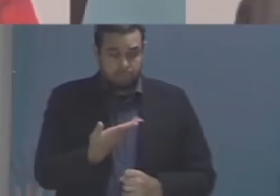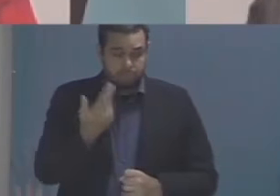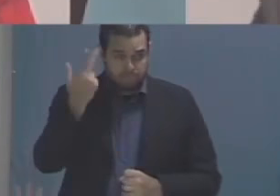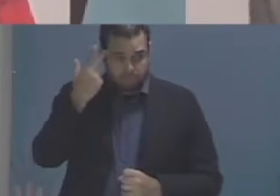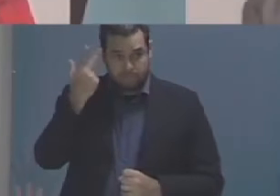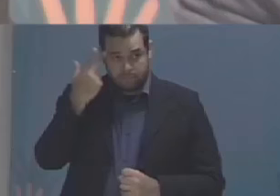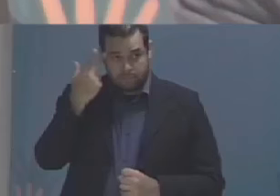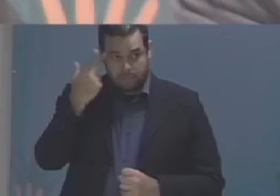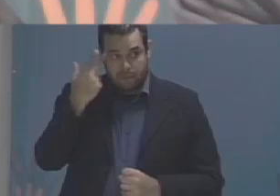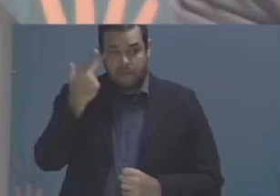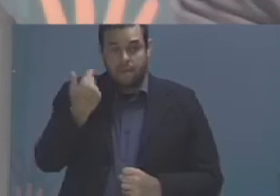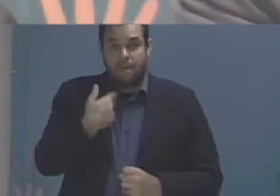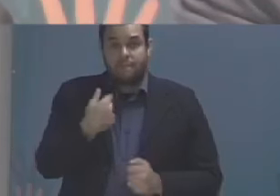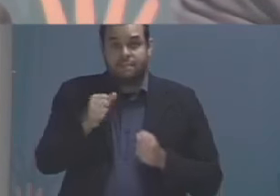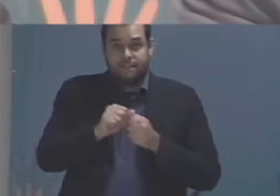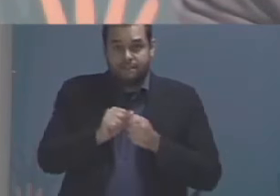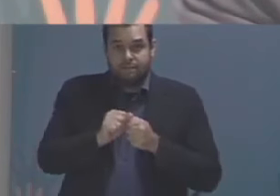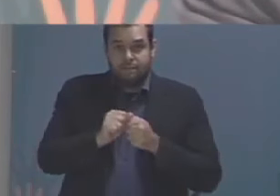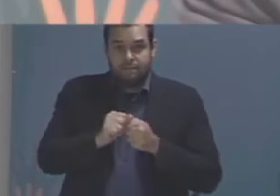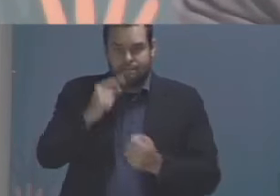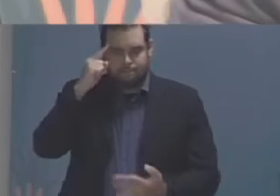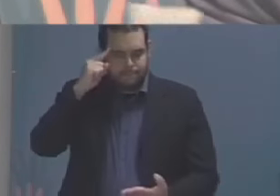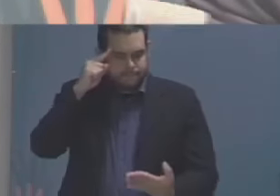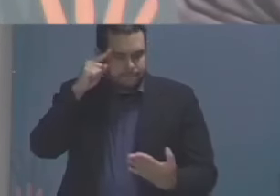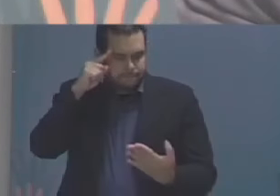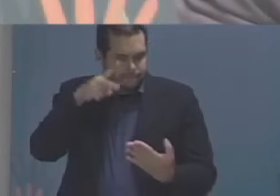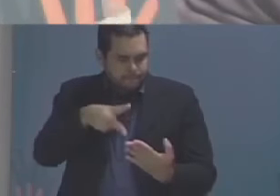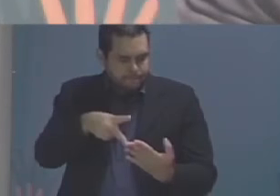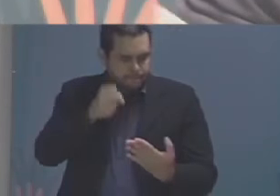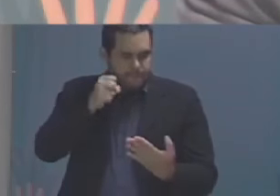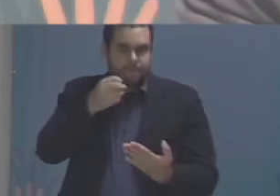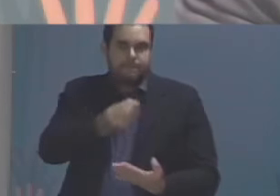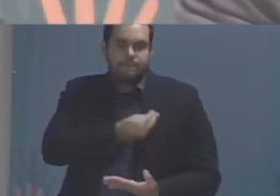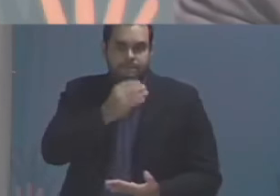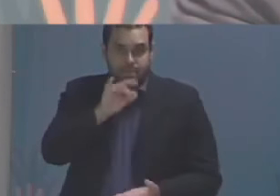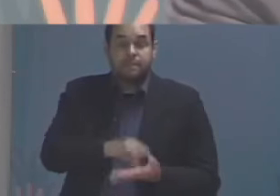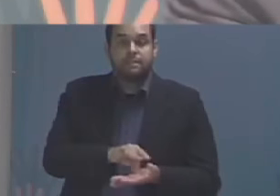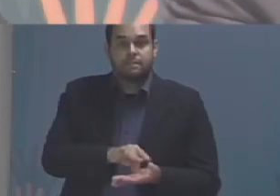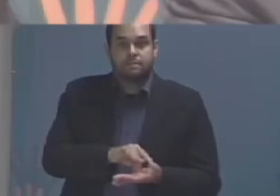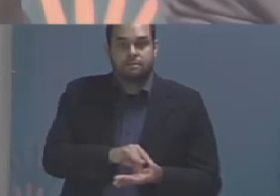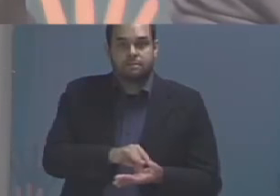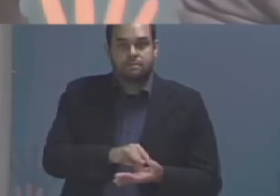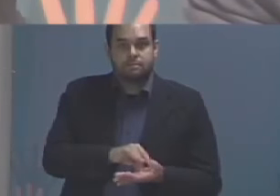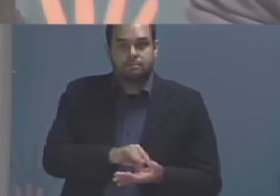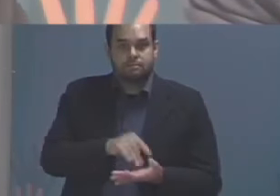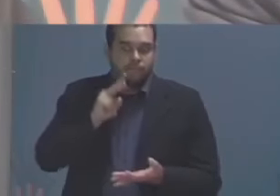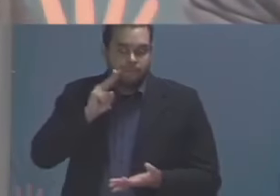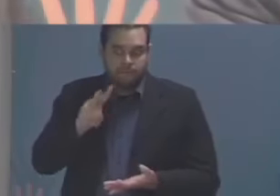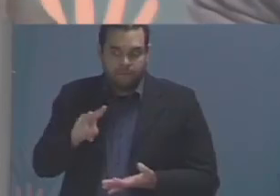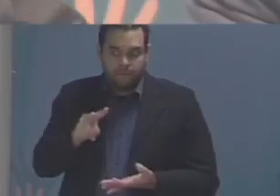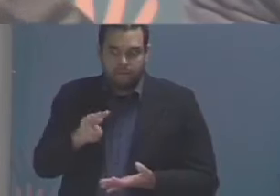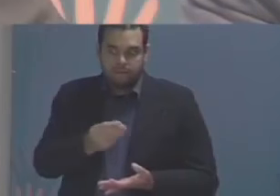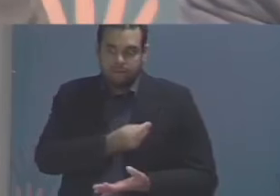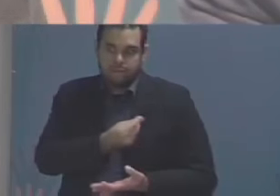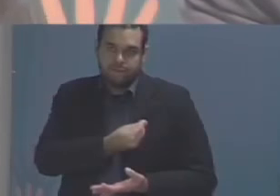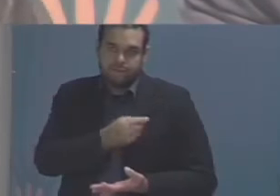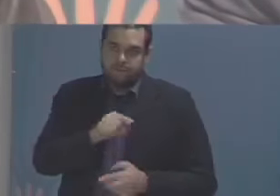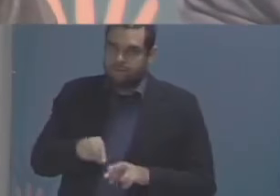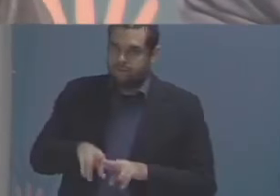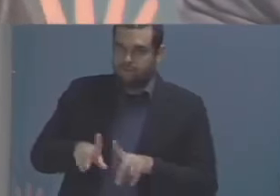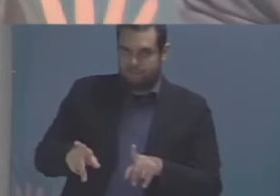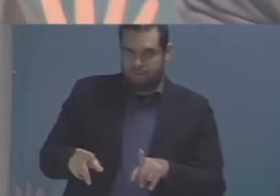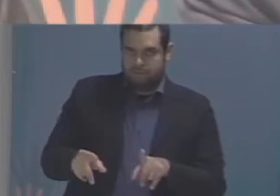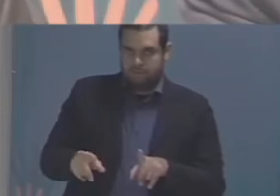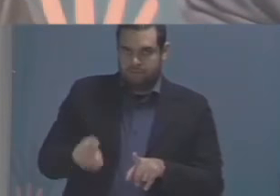seguinte, para a gente construir, a gente precisa ter o pé na realidade, né? Então, eu te convido a ter o pé na realidade, porque a realidade é assim que se constrói, são